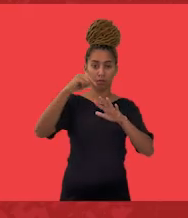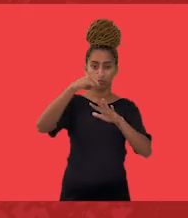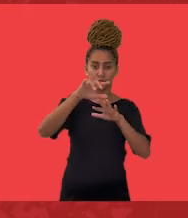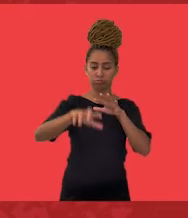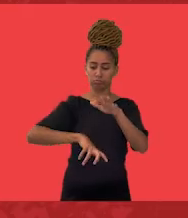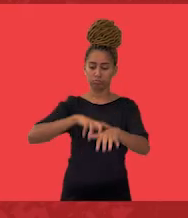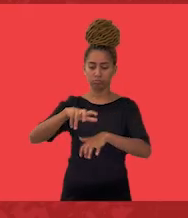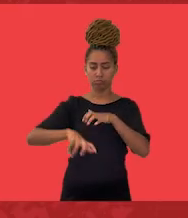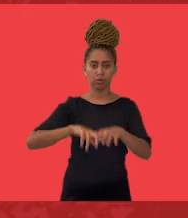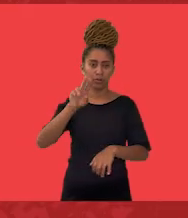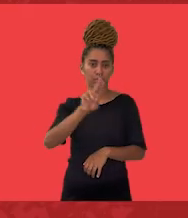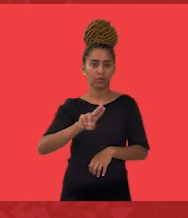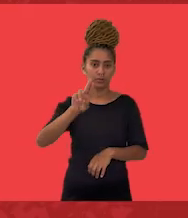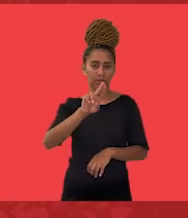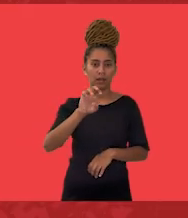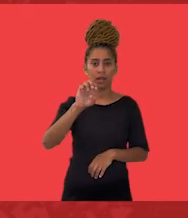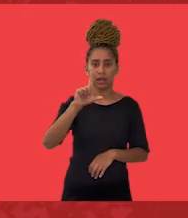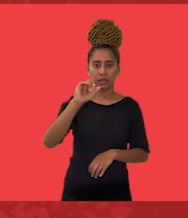constatar, correr,